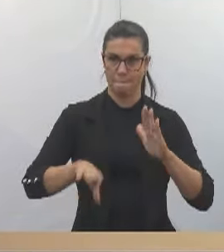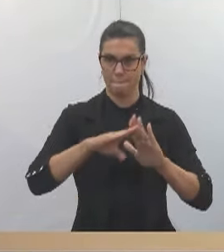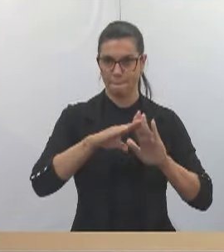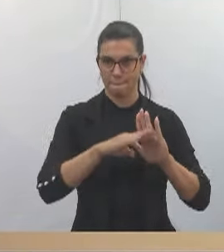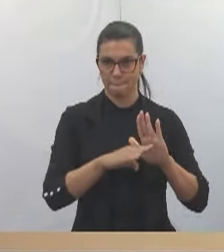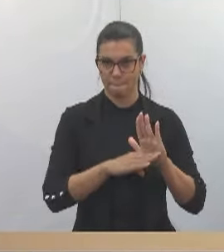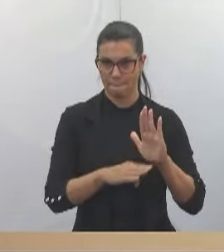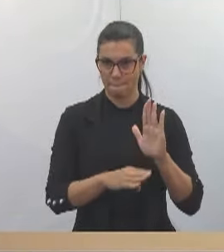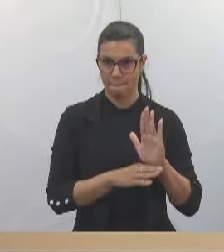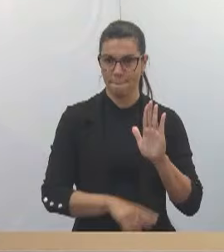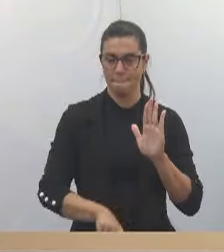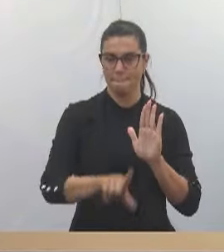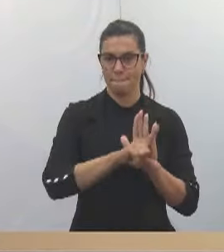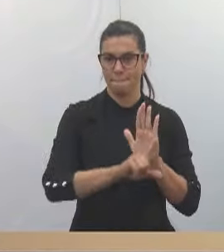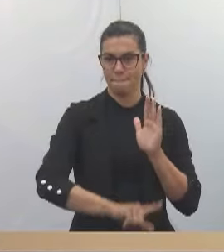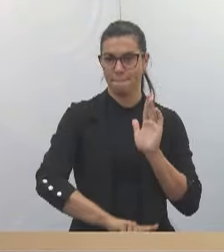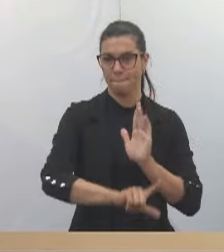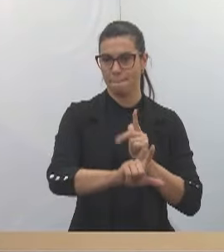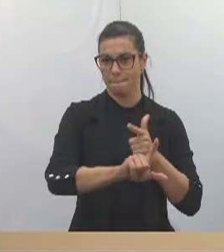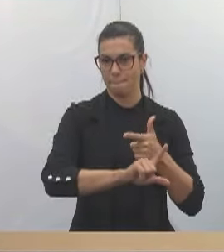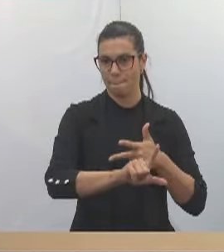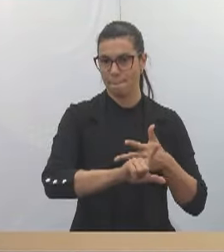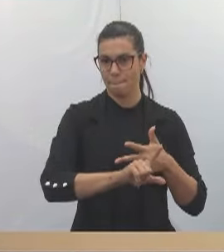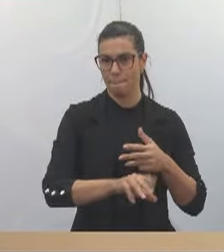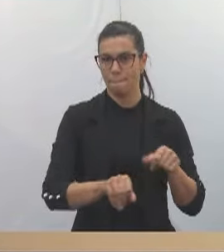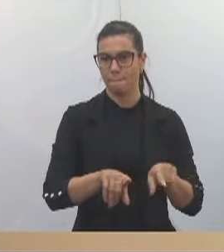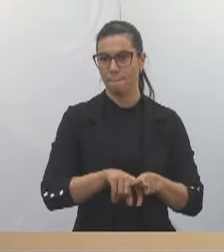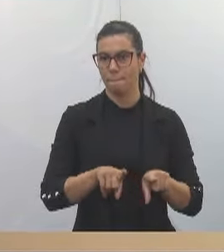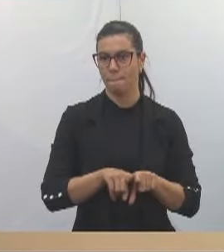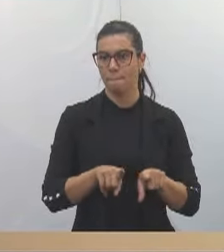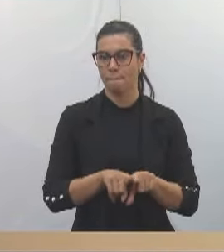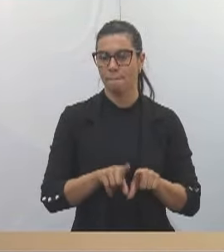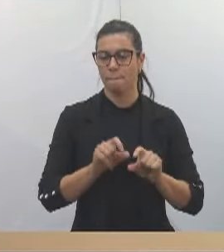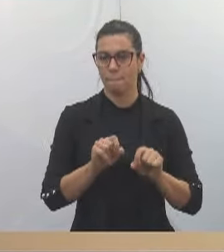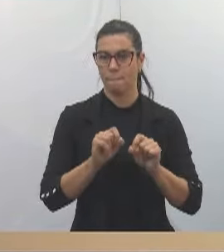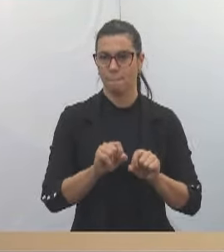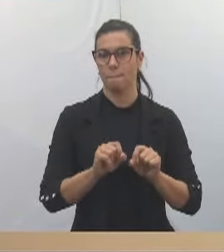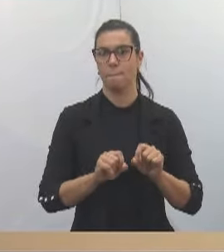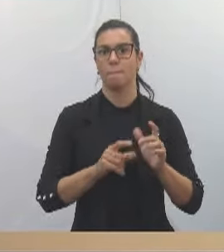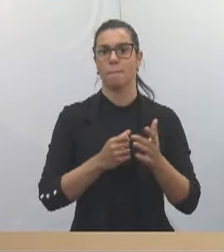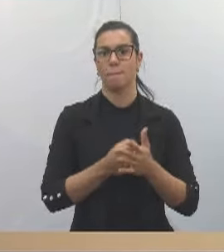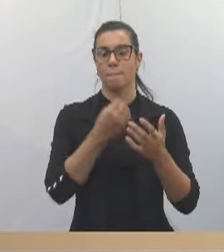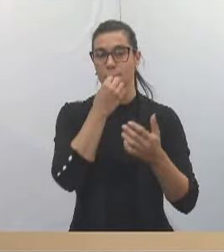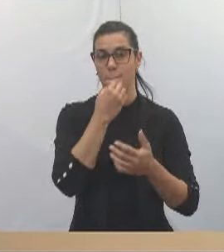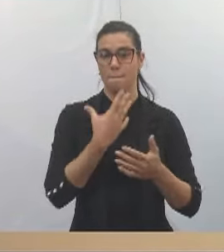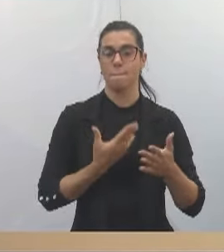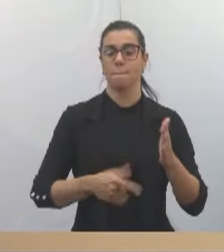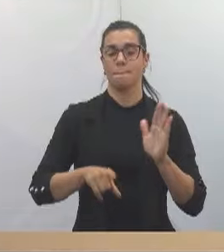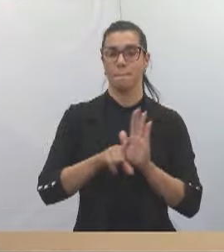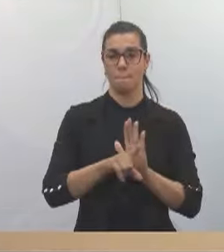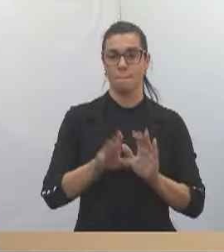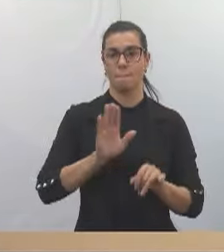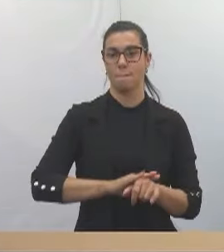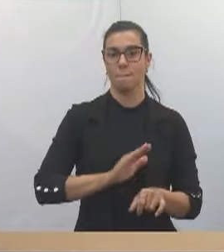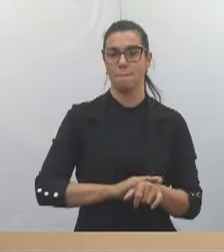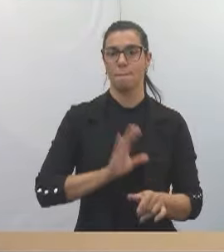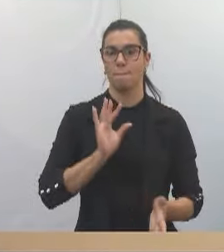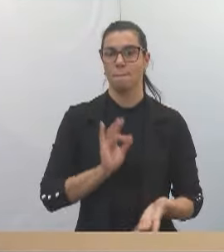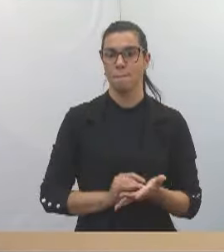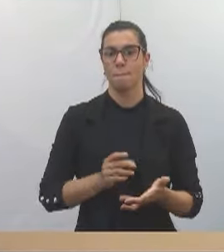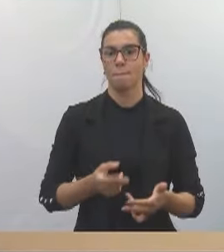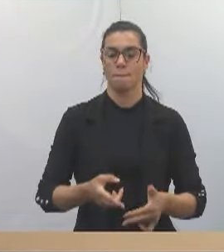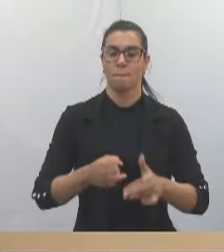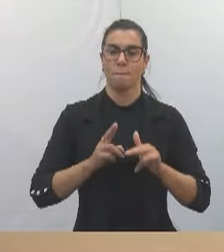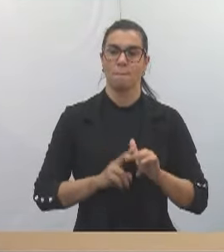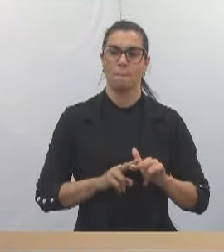discricionalidade legislativa e são parâmetros teóricos para a boa legislação. Portanto,